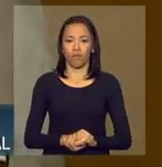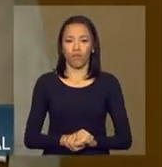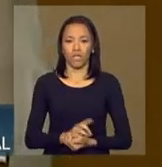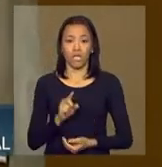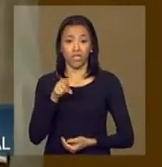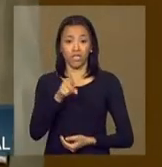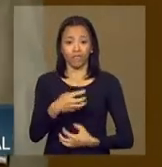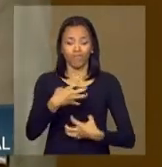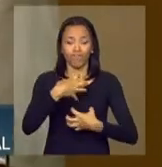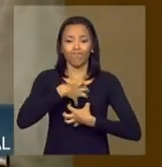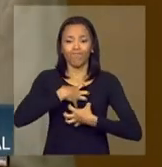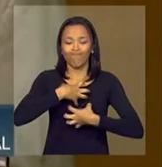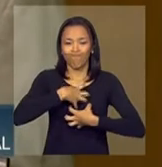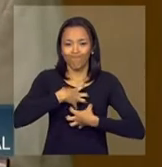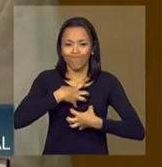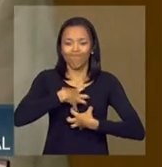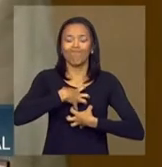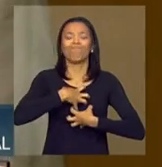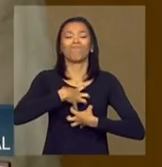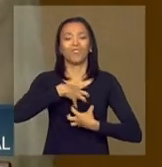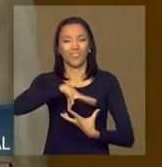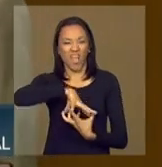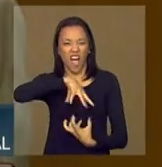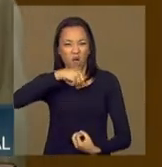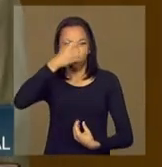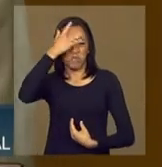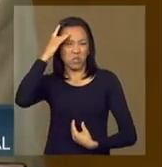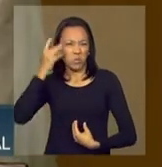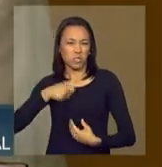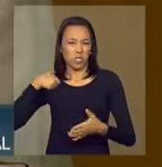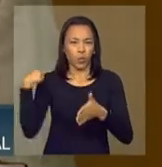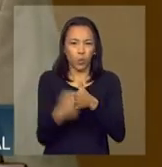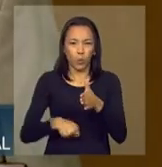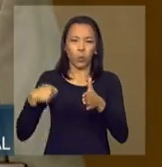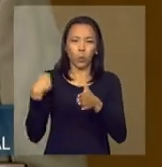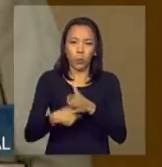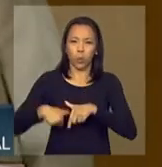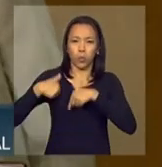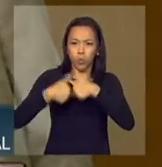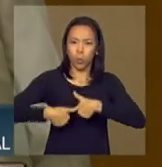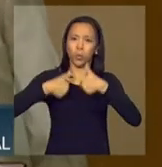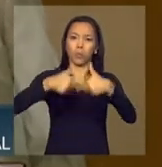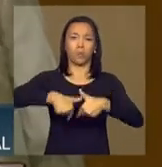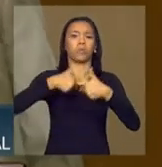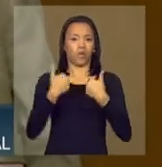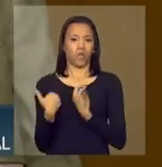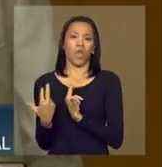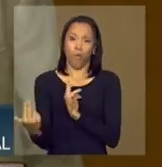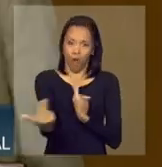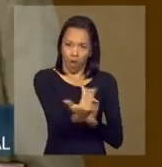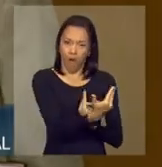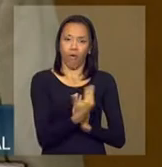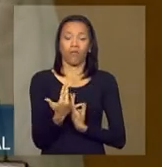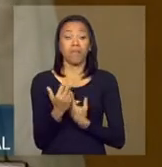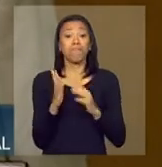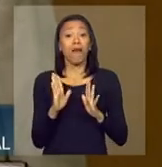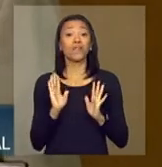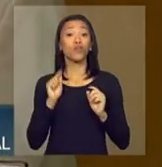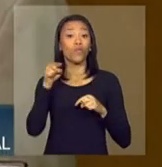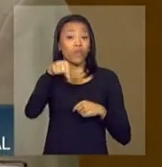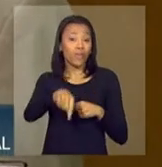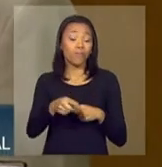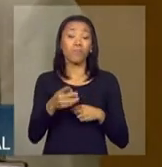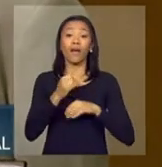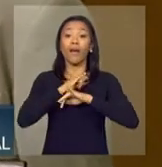Isso aquece a alma de velhos militantes como nós, né? Mas eu vim aqui para falar de uma coisa muito boa. O